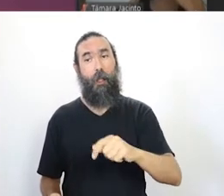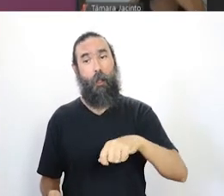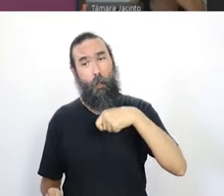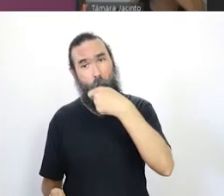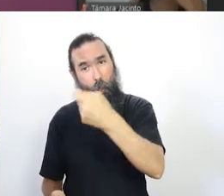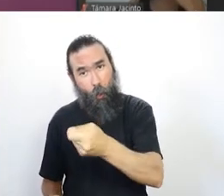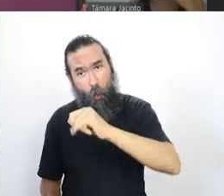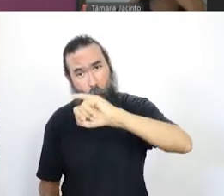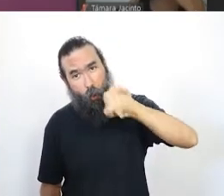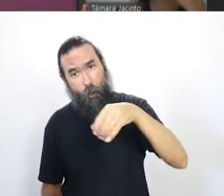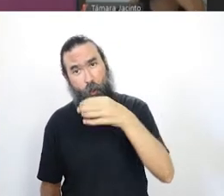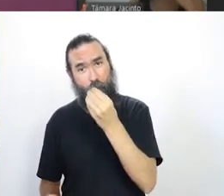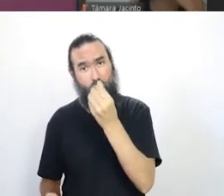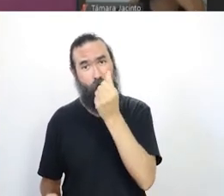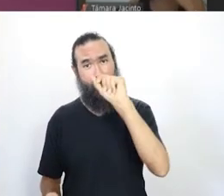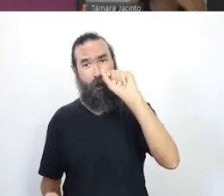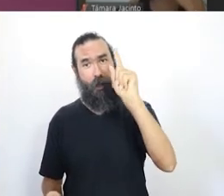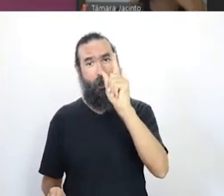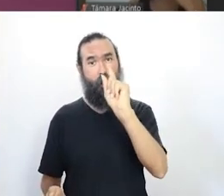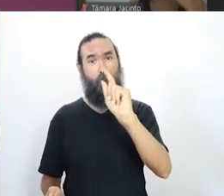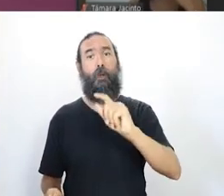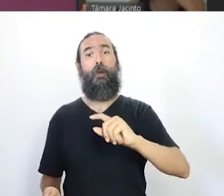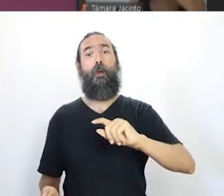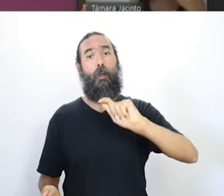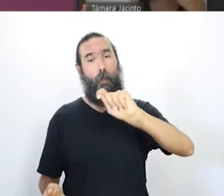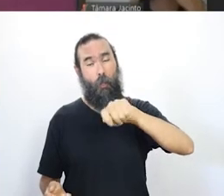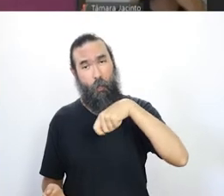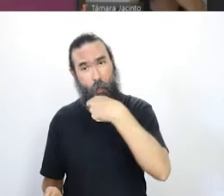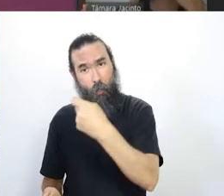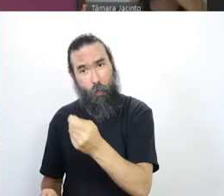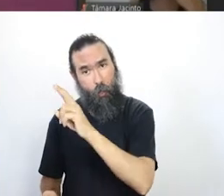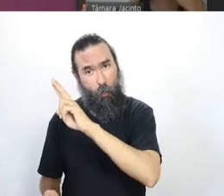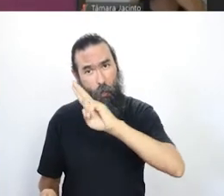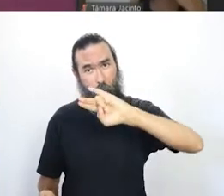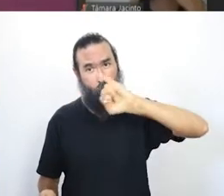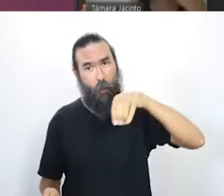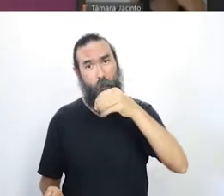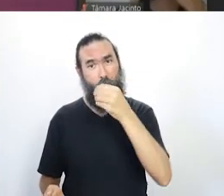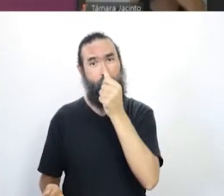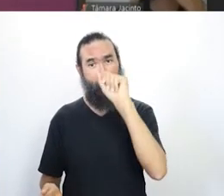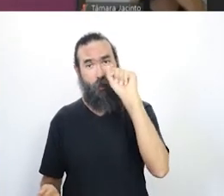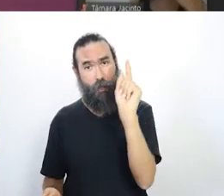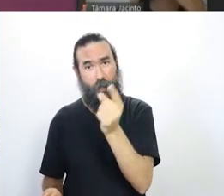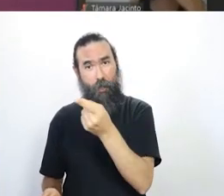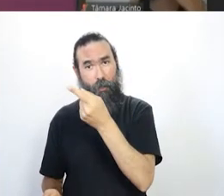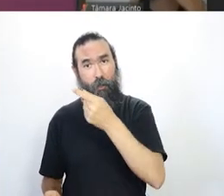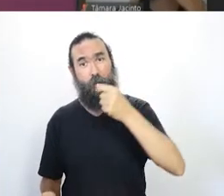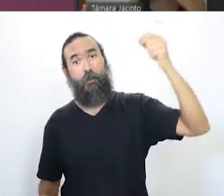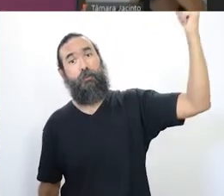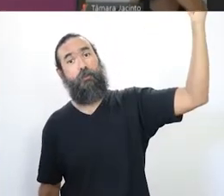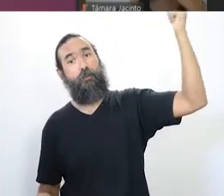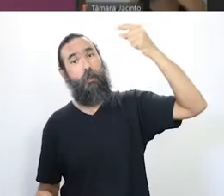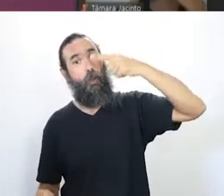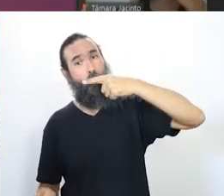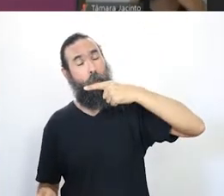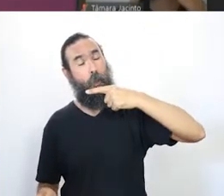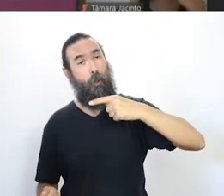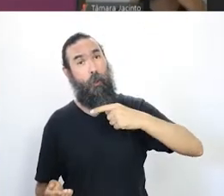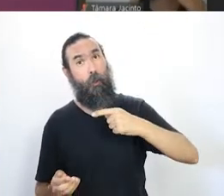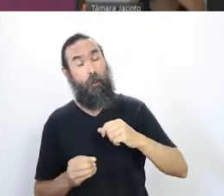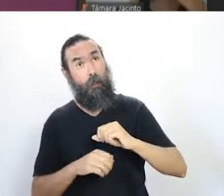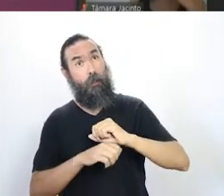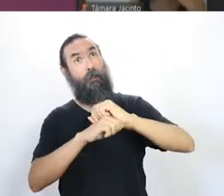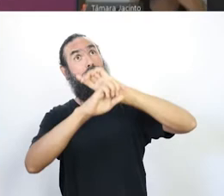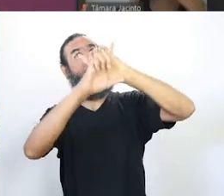de João, por ter um nome galã. O sol, quando dá, só que